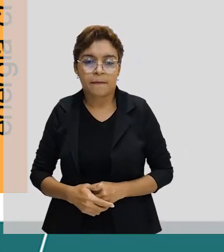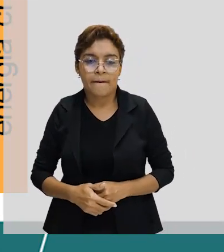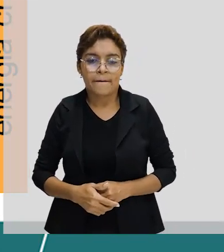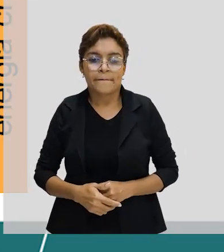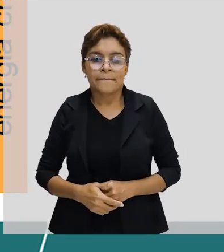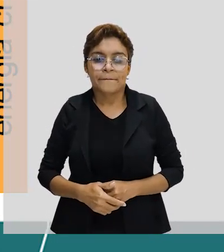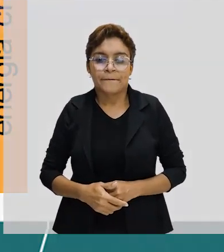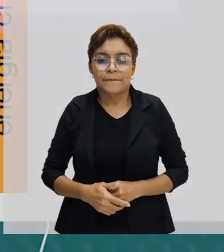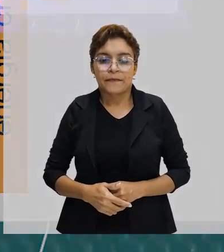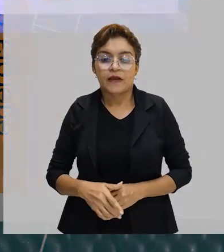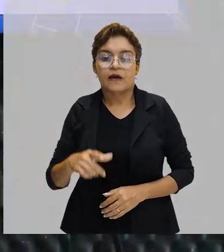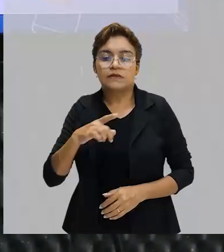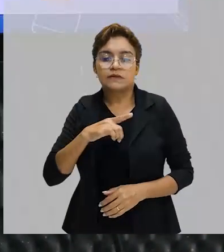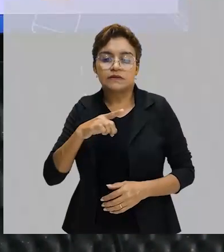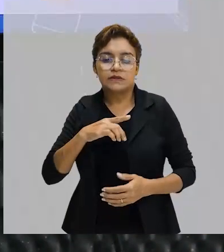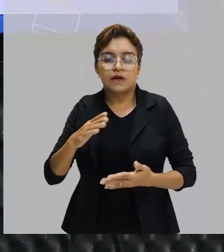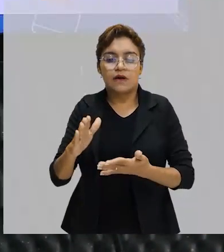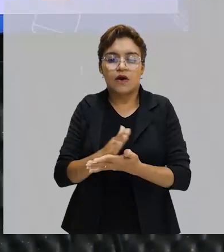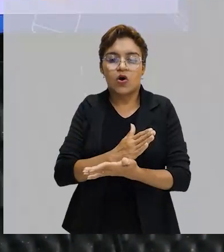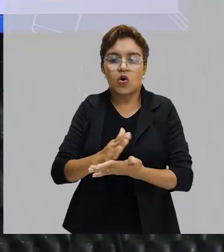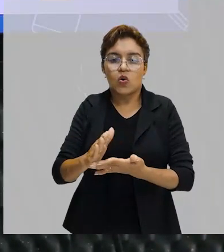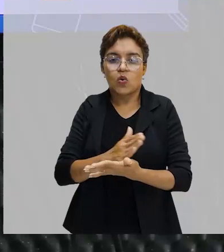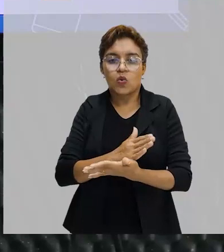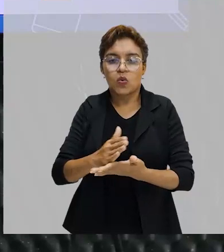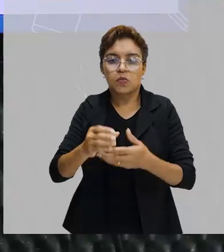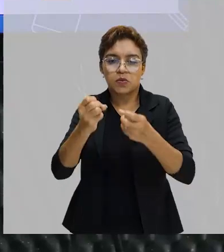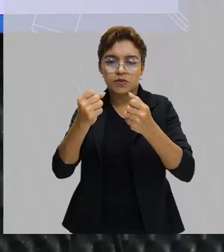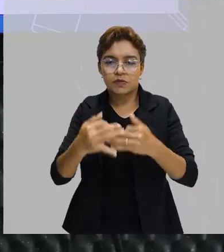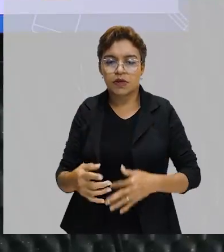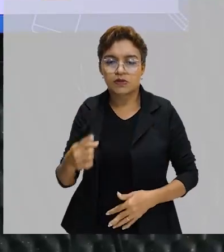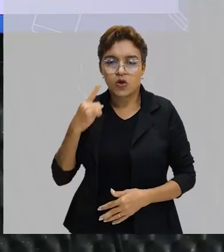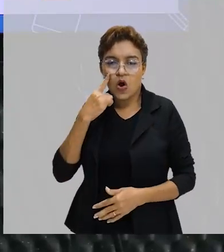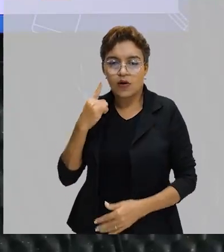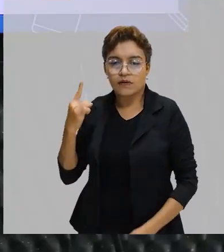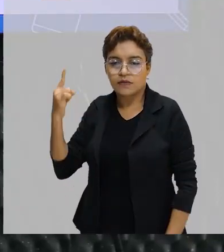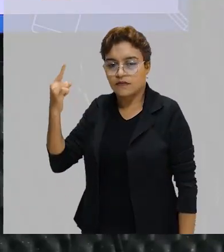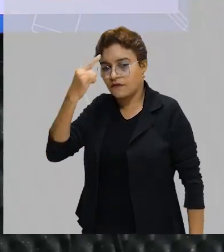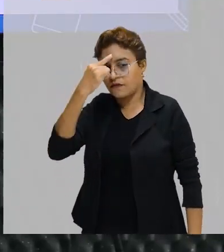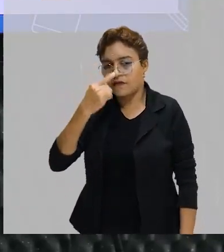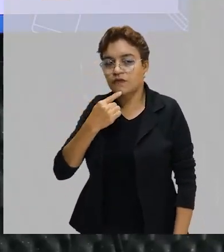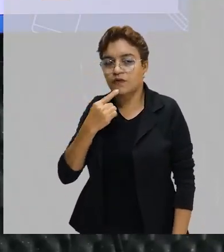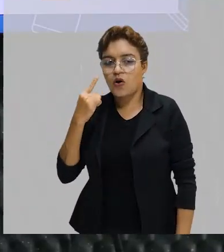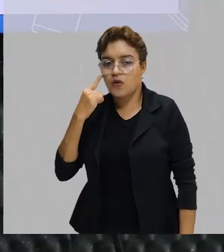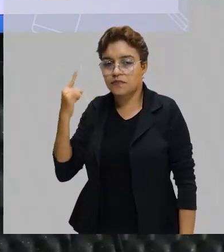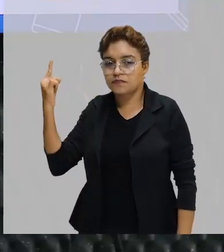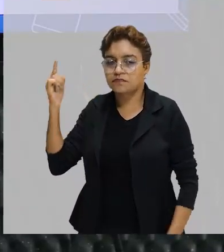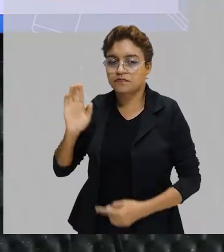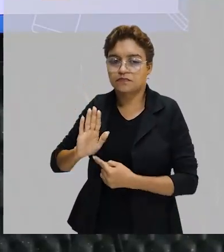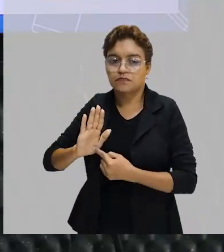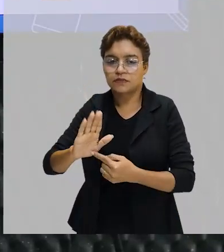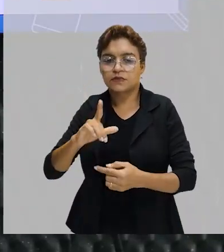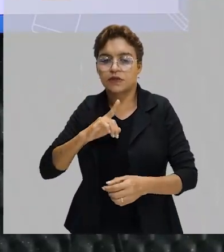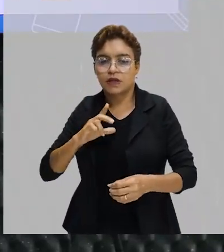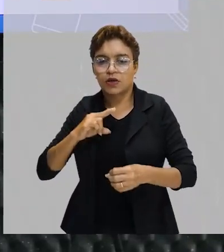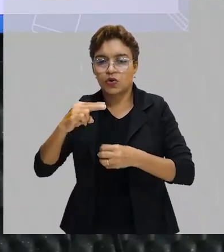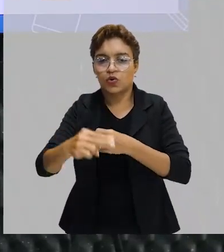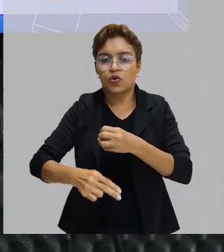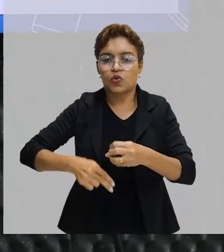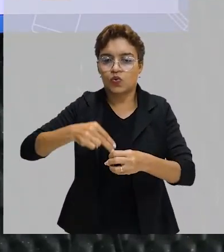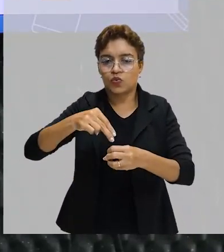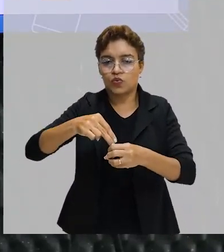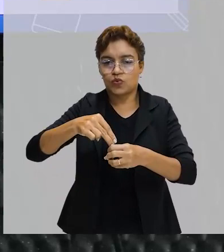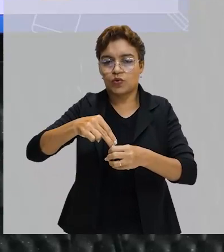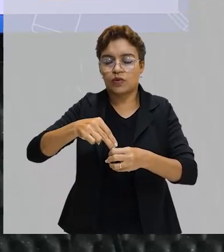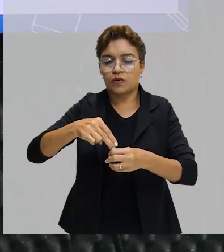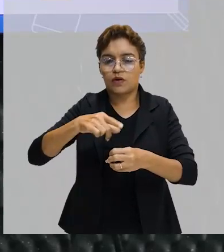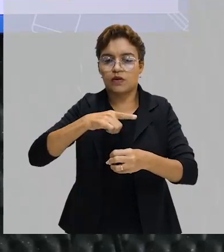resumir, né, esses pontos, esses postulados, né, através dessa figura aqui, turminha. Então nós temos aqui o núcleo, beleza? Onde